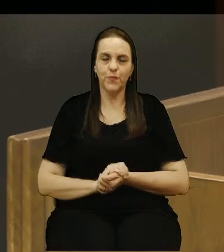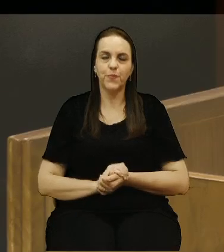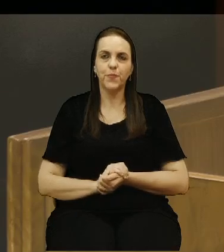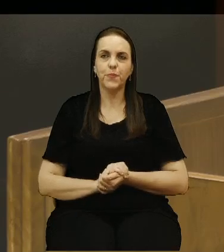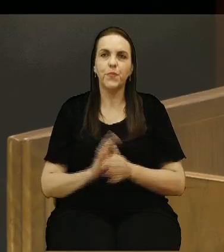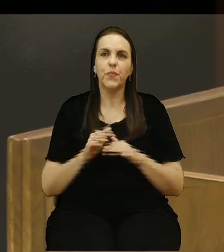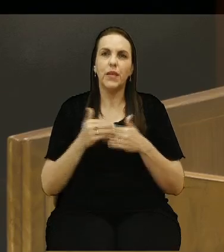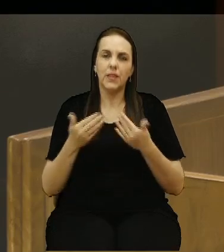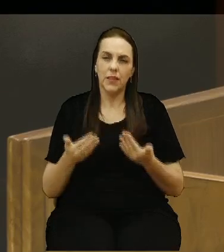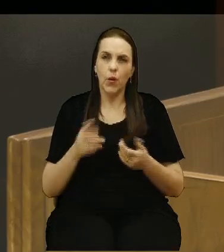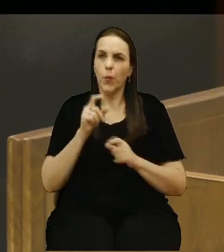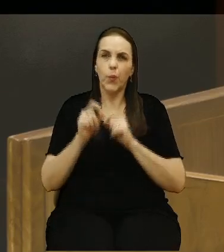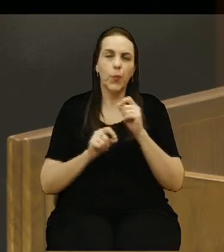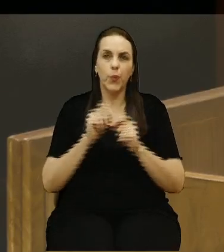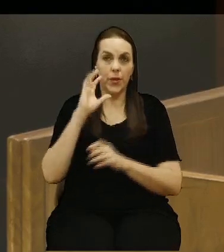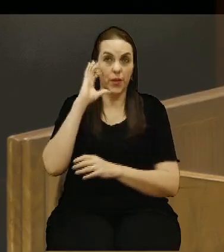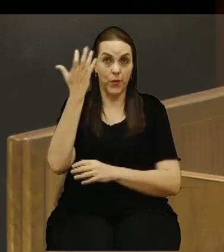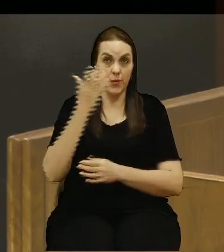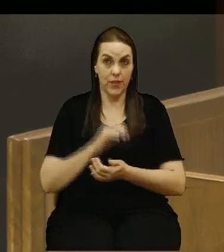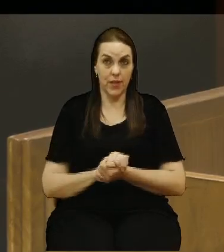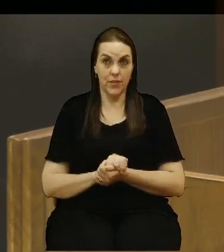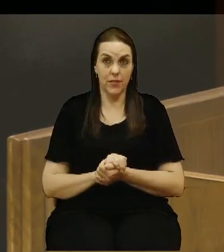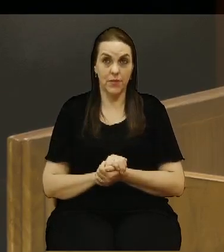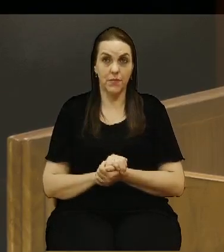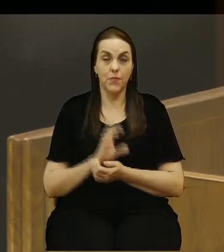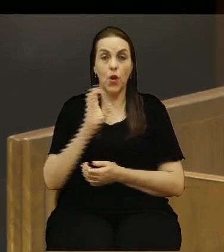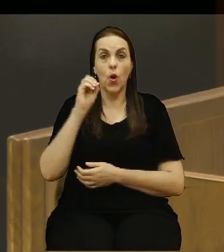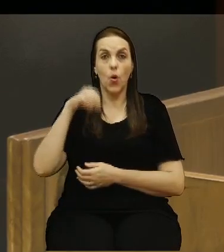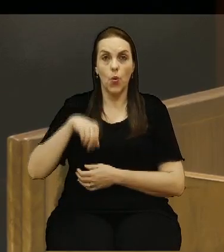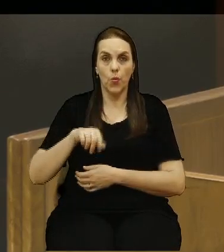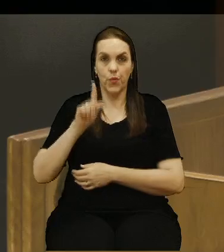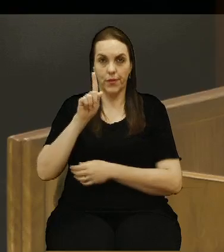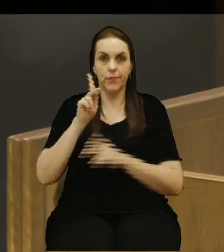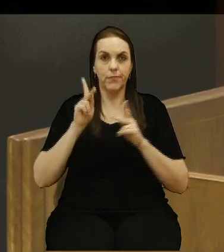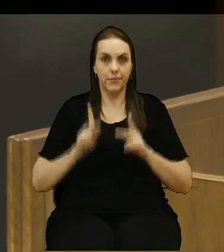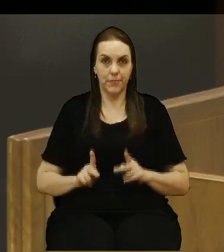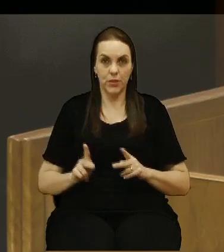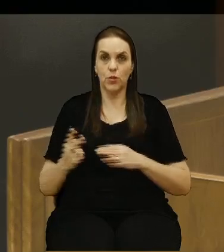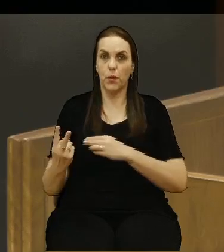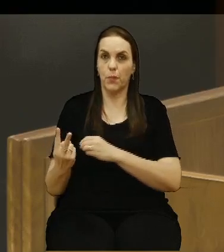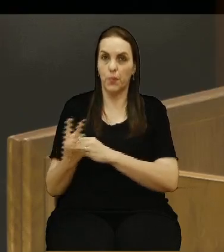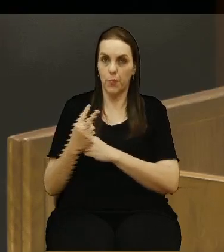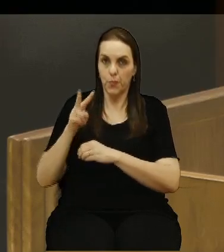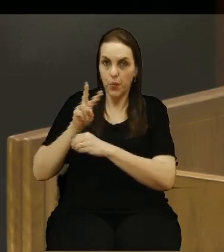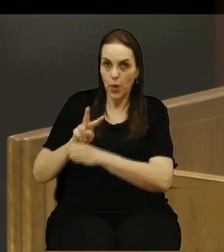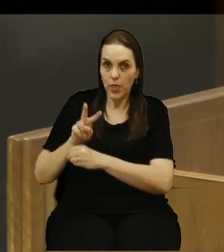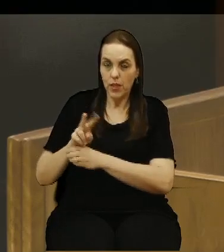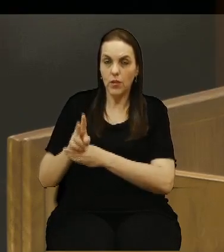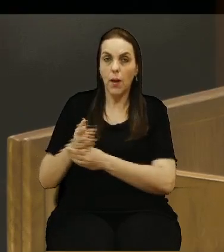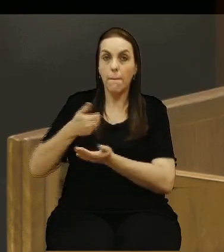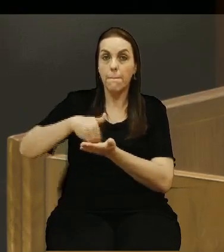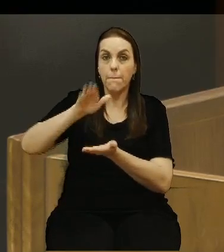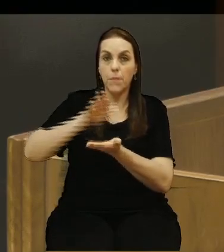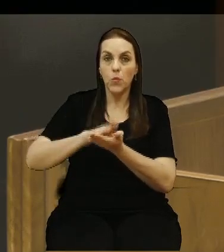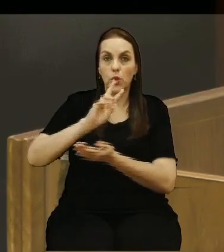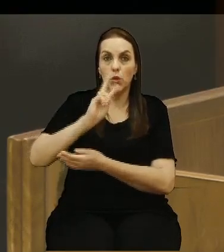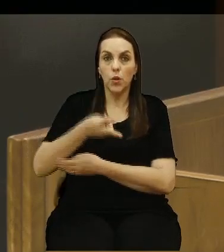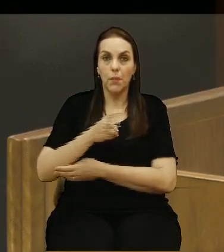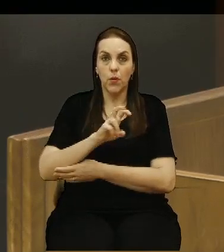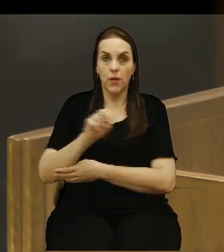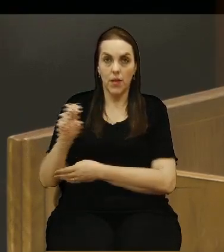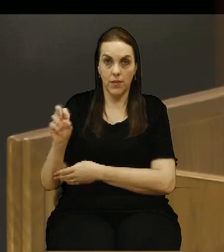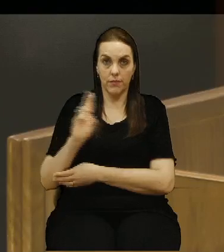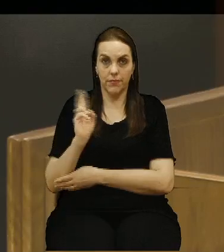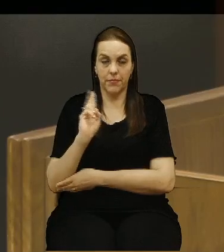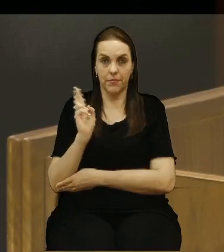Então, o que acontece? As ONGs e as protetoras recebiam multas de R$ 2.500